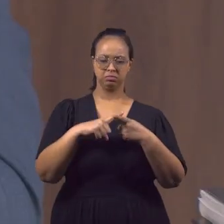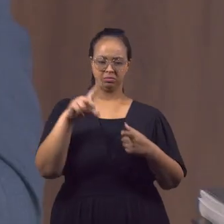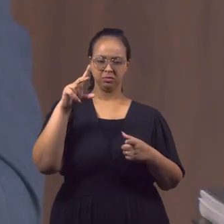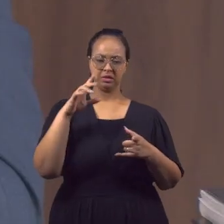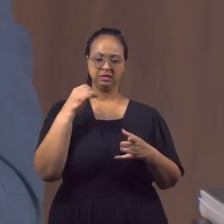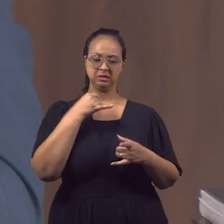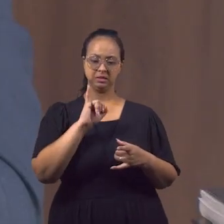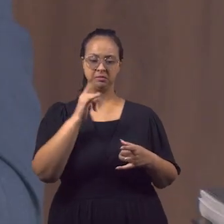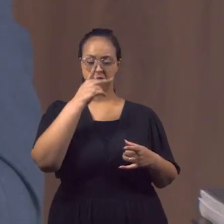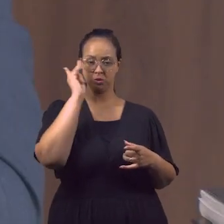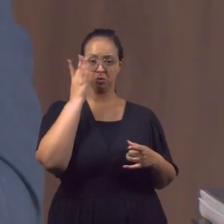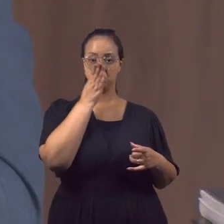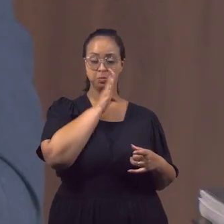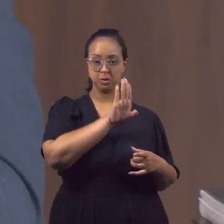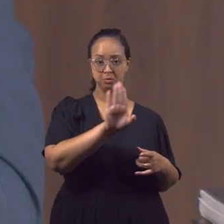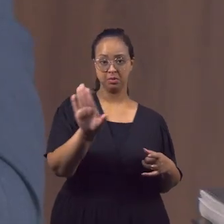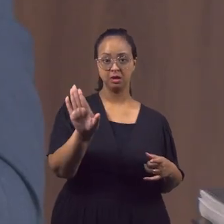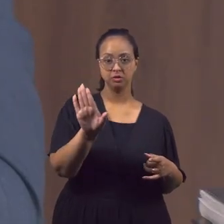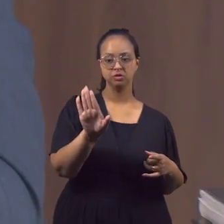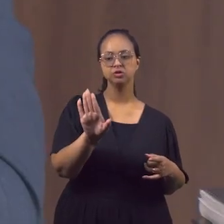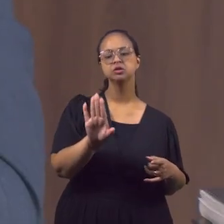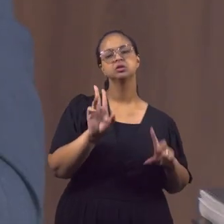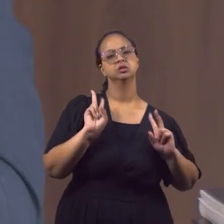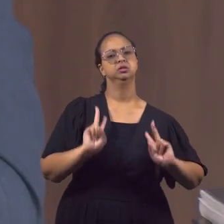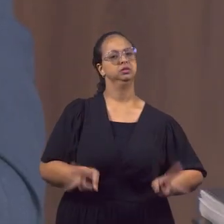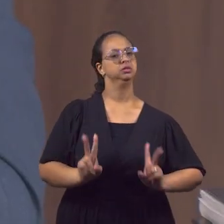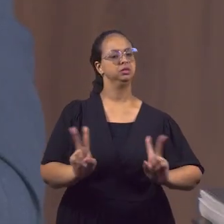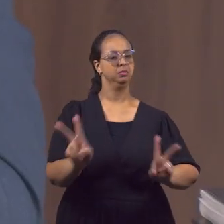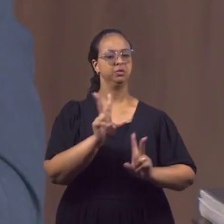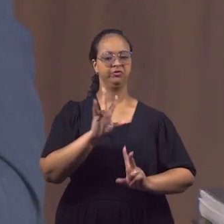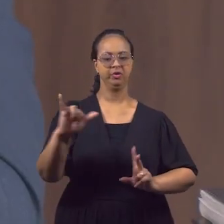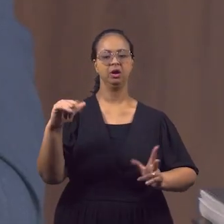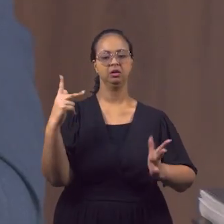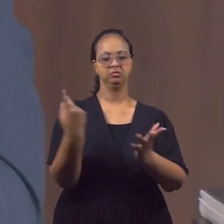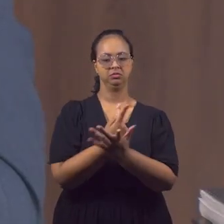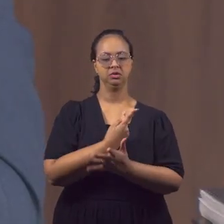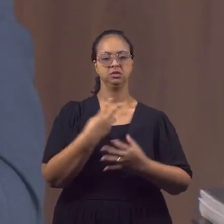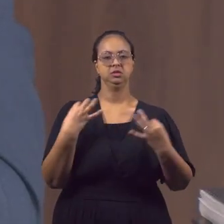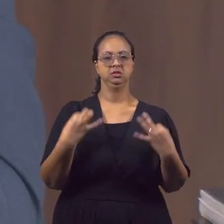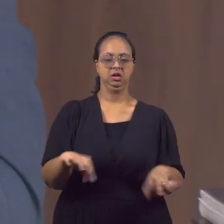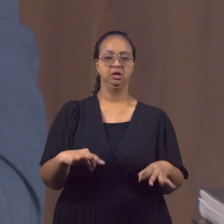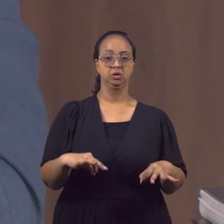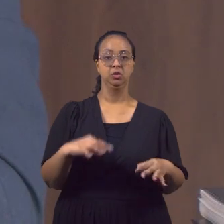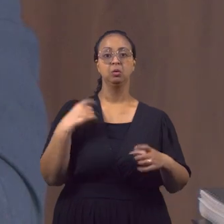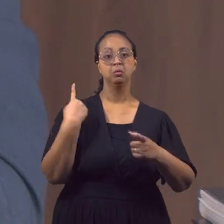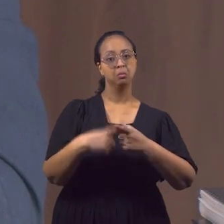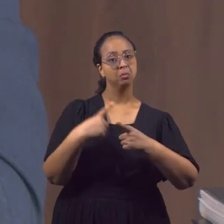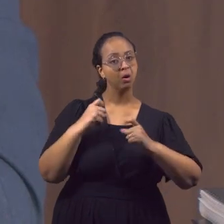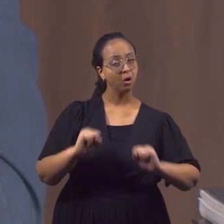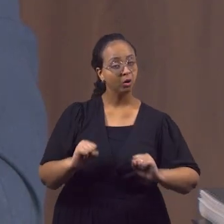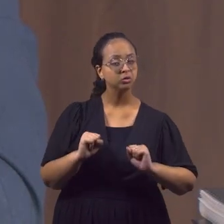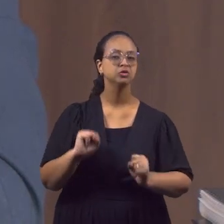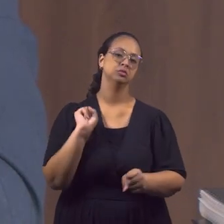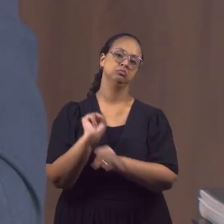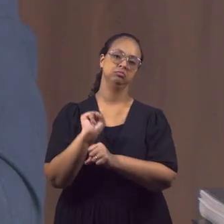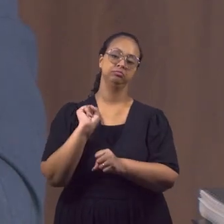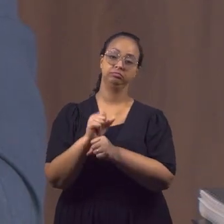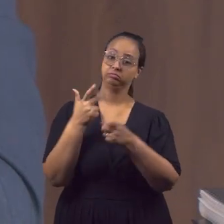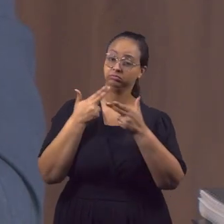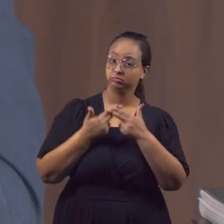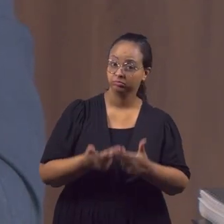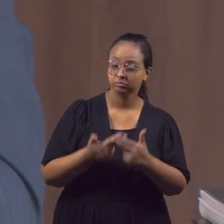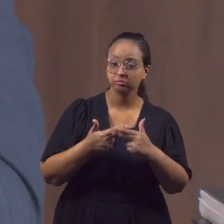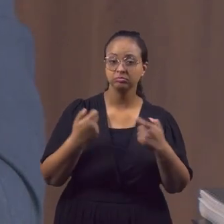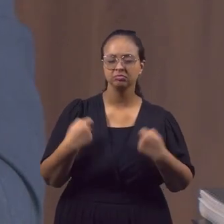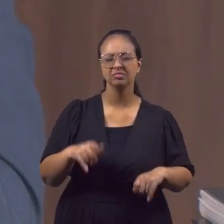as promessas do Senhor, elas sempre vão se cumprir. Dure o tempo que durar, né? Na